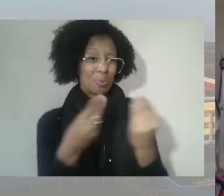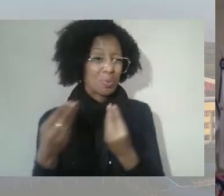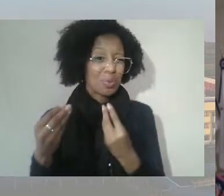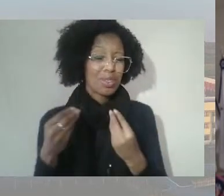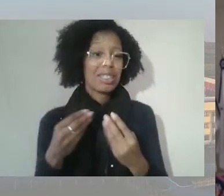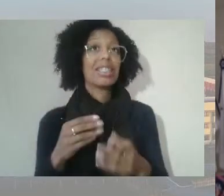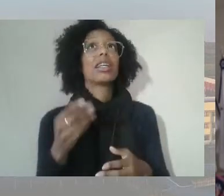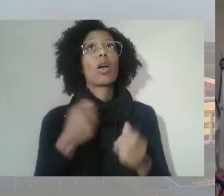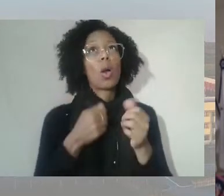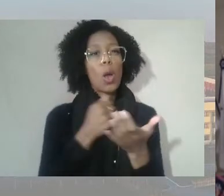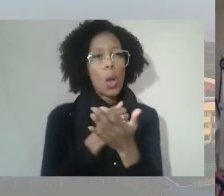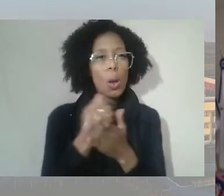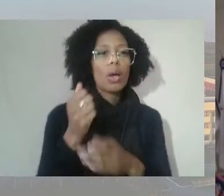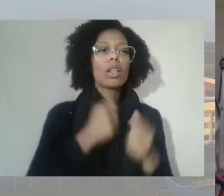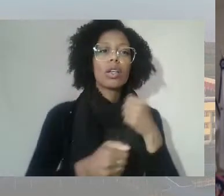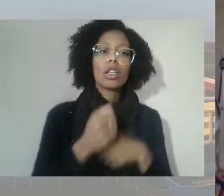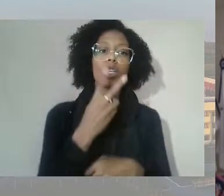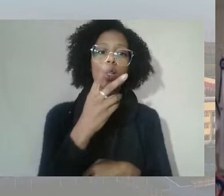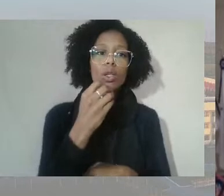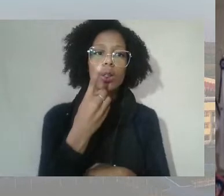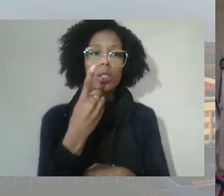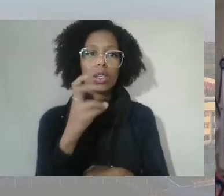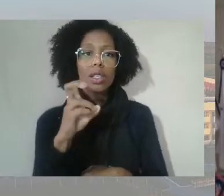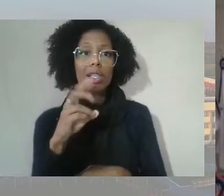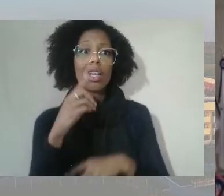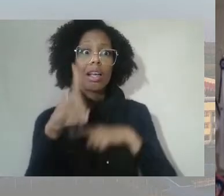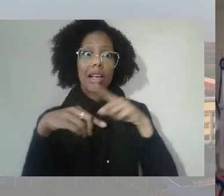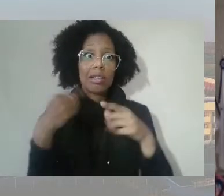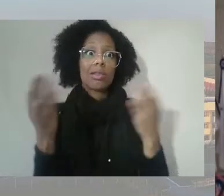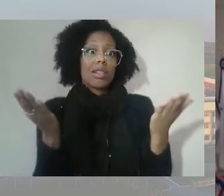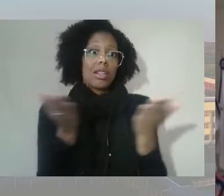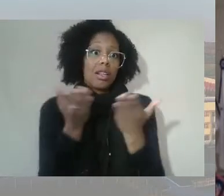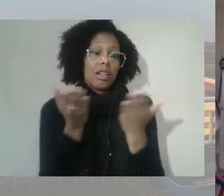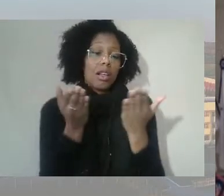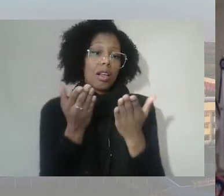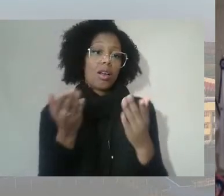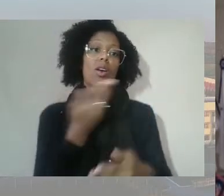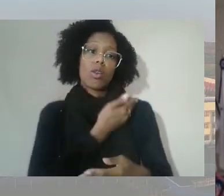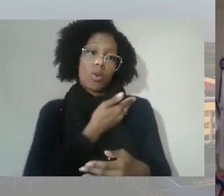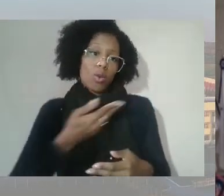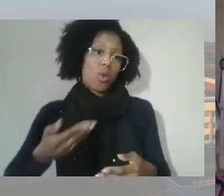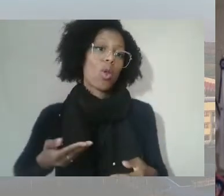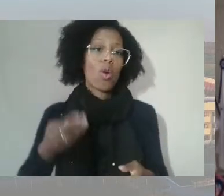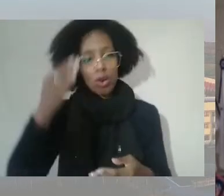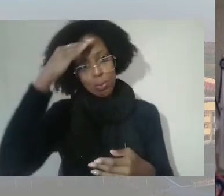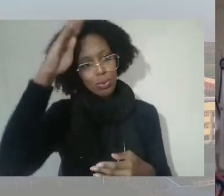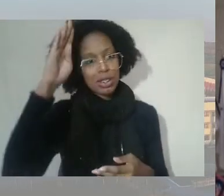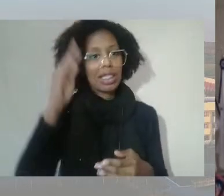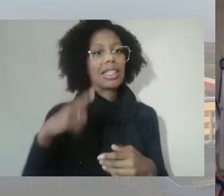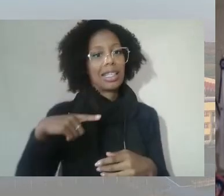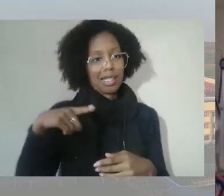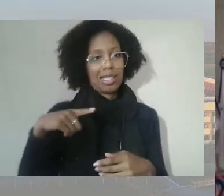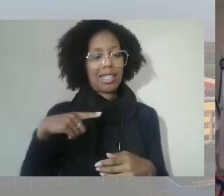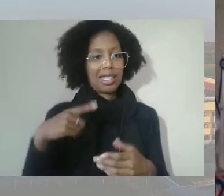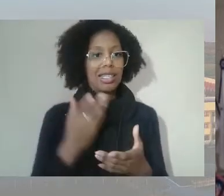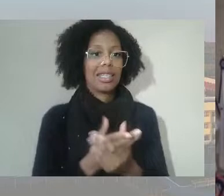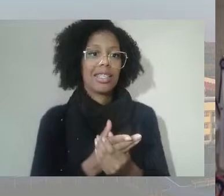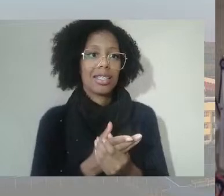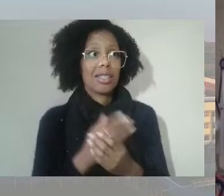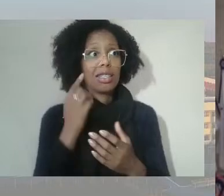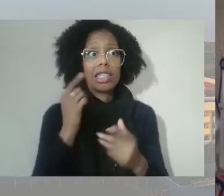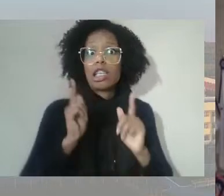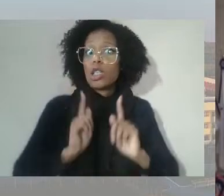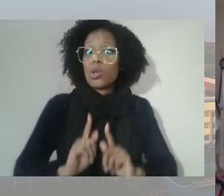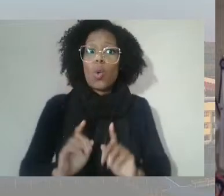o ano de 2015 e aprofundou em bilhões com o governo Bolsonaro, sem nenhum posicionamento contrário da gestão